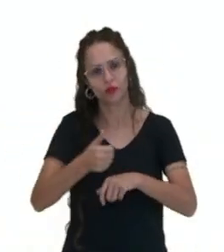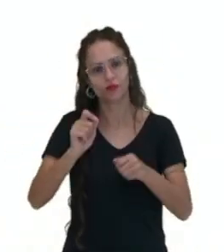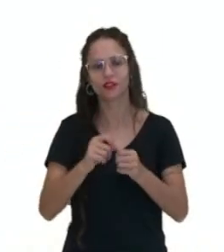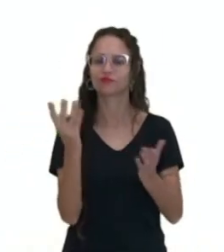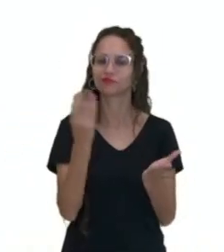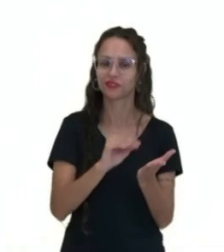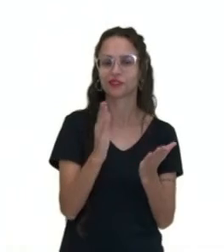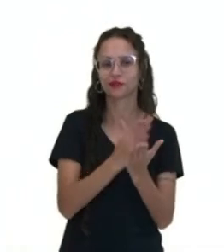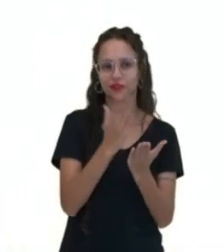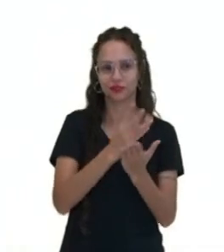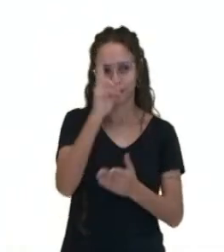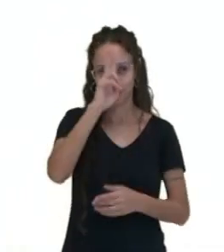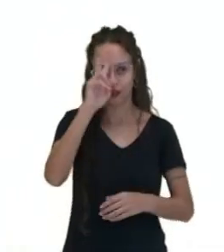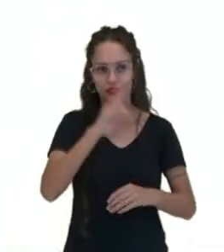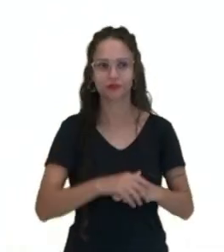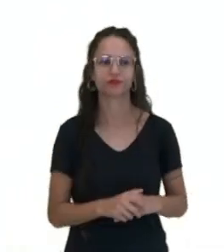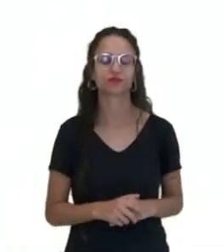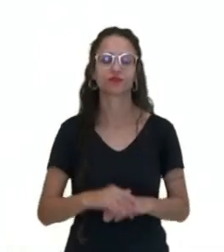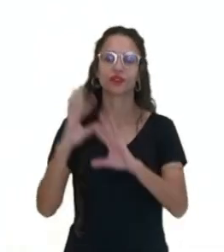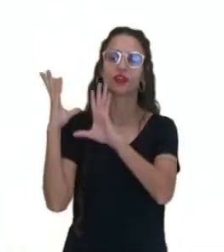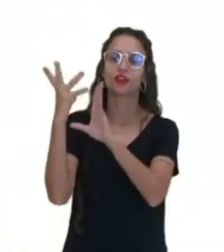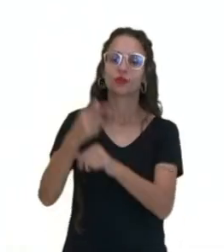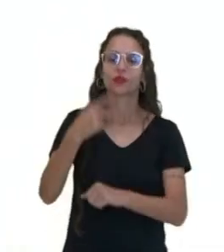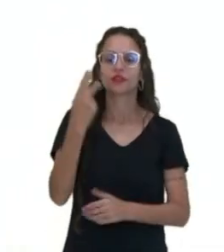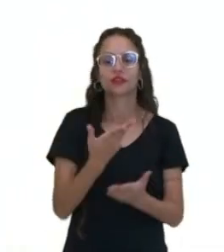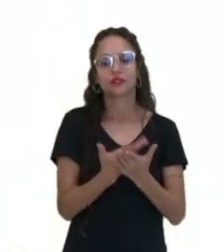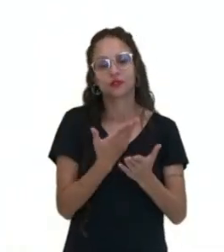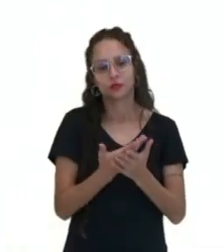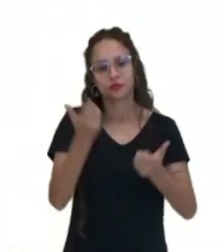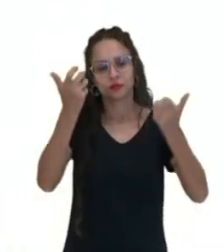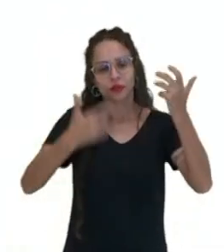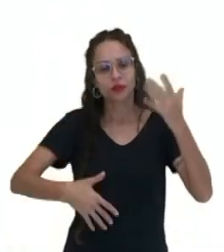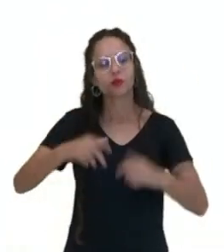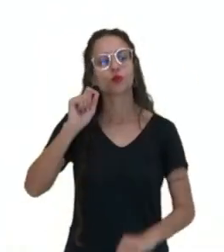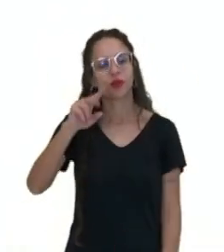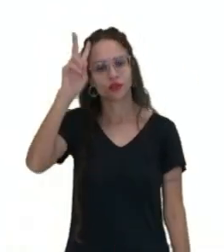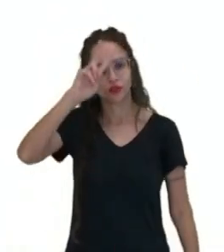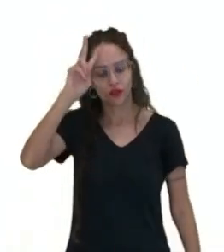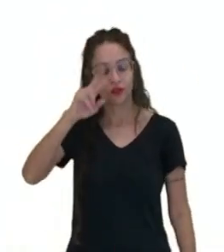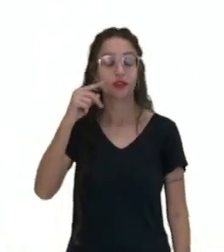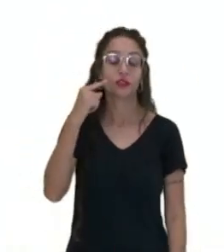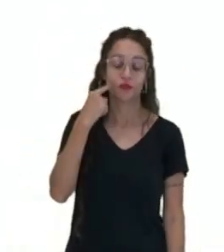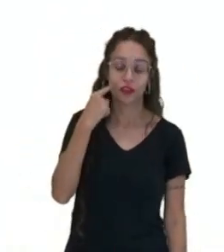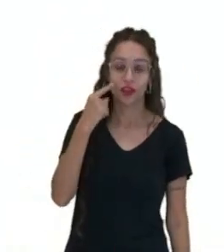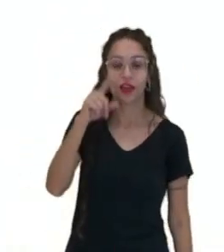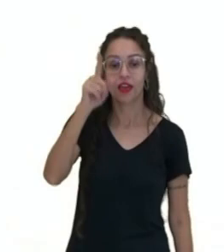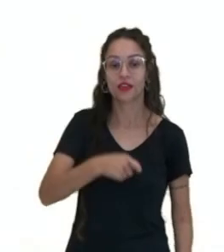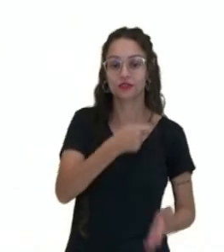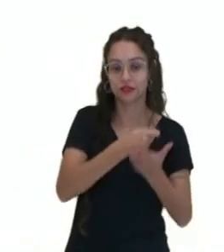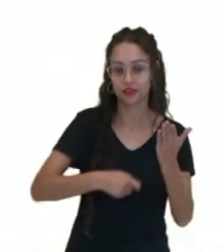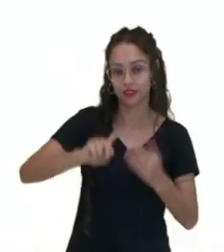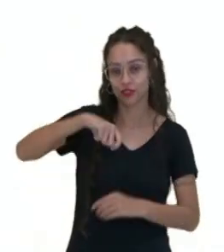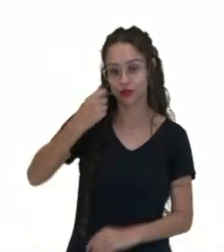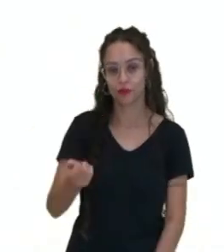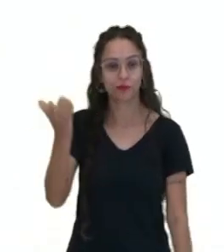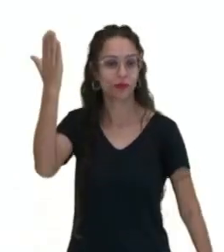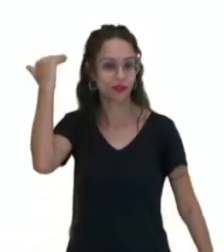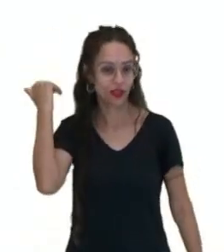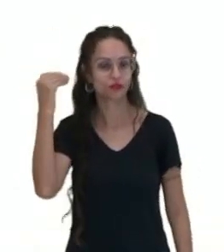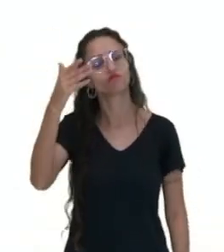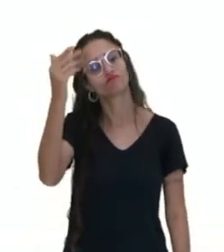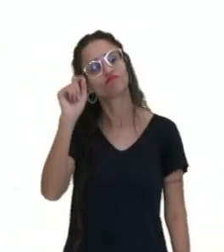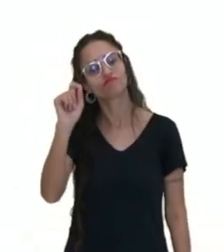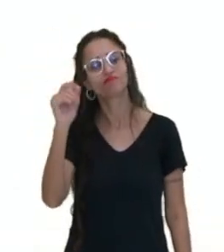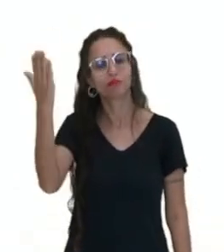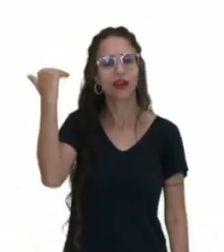livros de história. Retomada nessa aula, estudamos a definição de história. Vimos que história é a escrita sobre o passado e que o